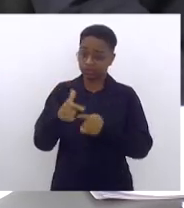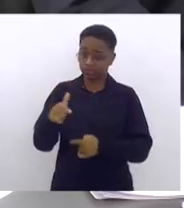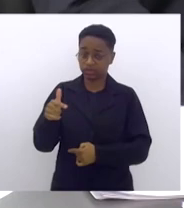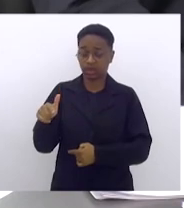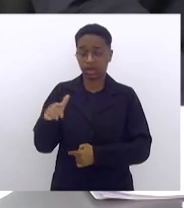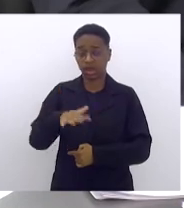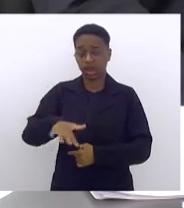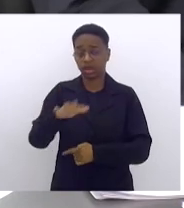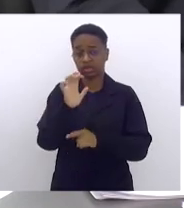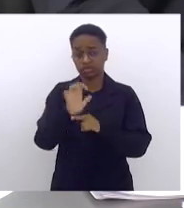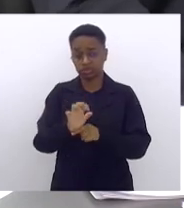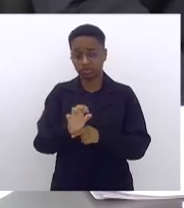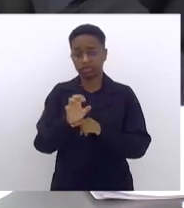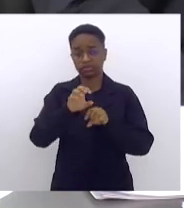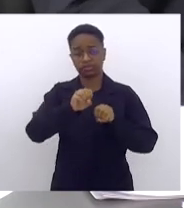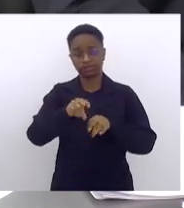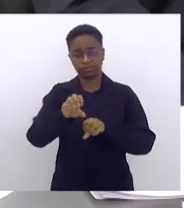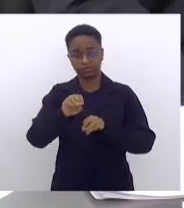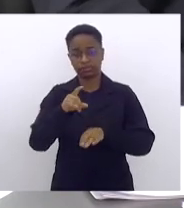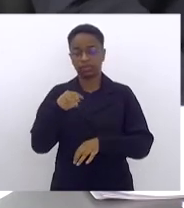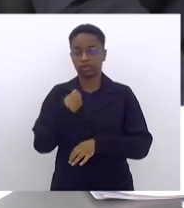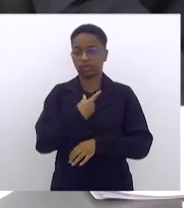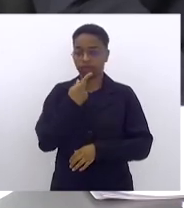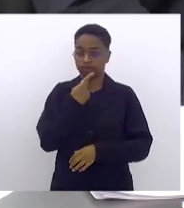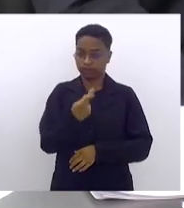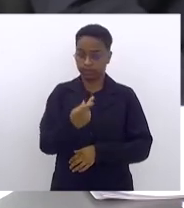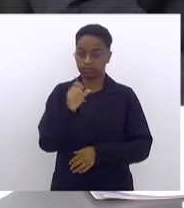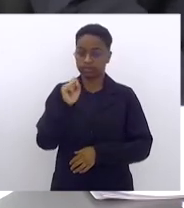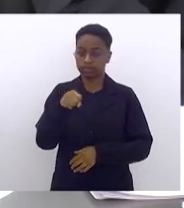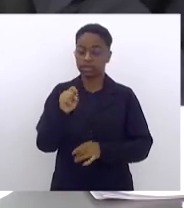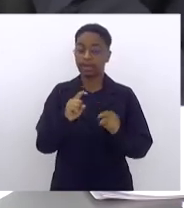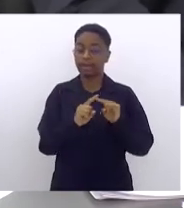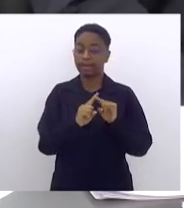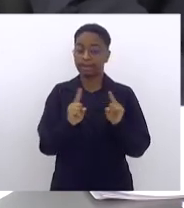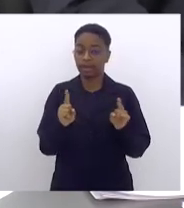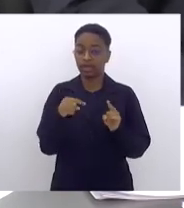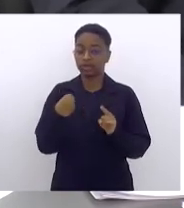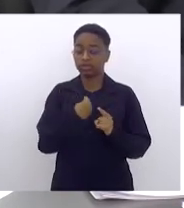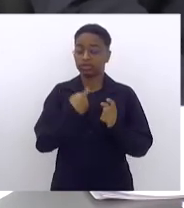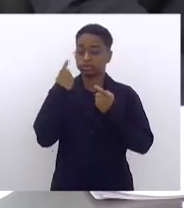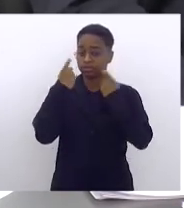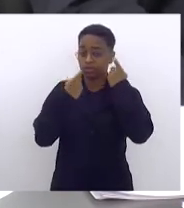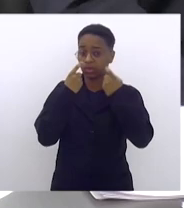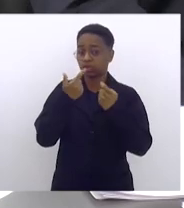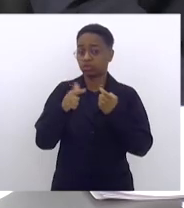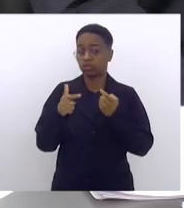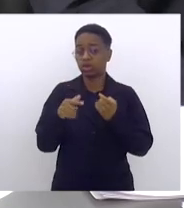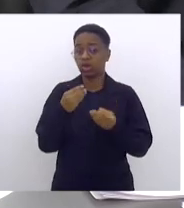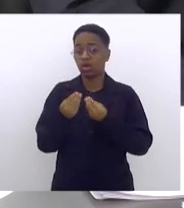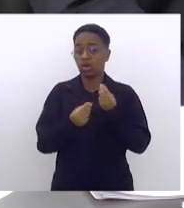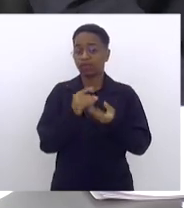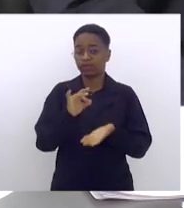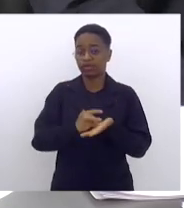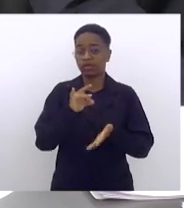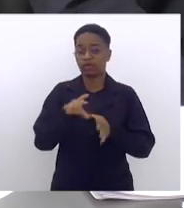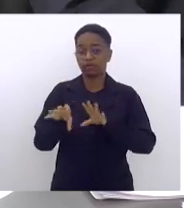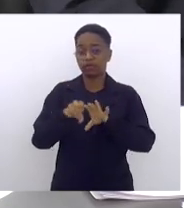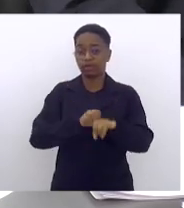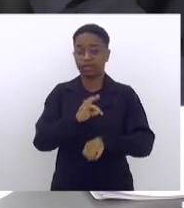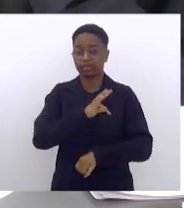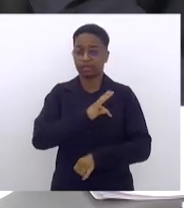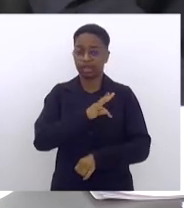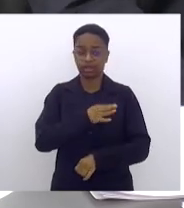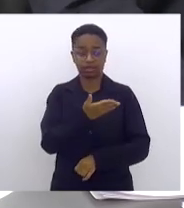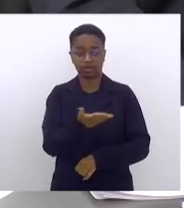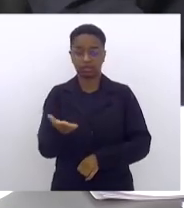né, estadual, da qual nós tratamos, mas nós não nos preocupamos com a formação técnica desses jovens.